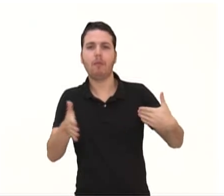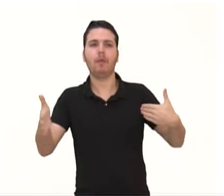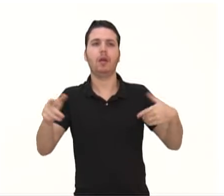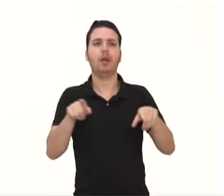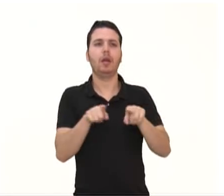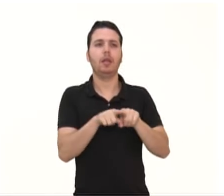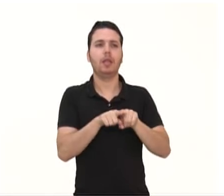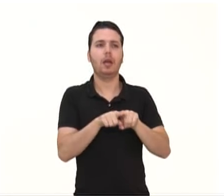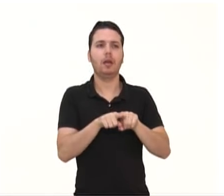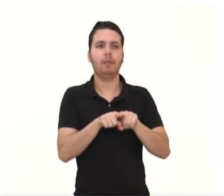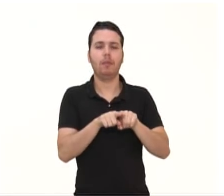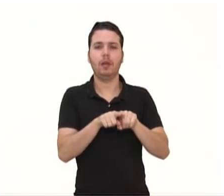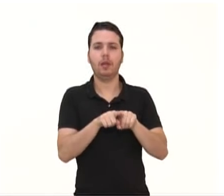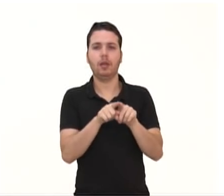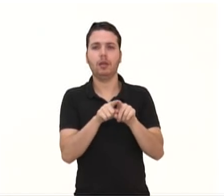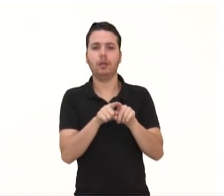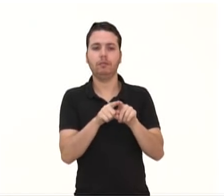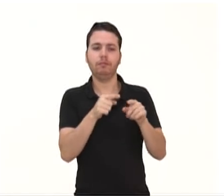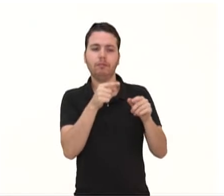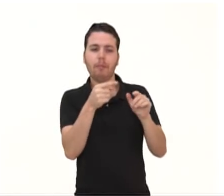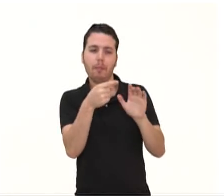elementos marcadores temporais.